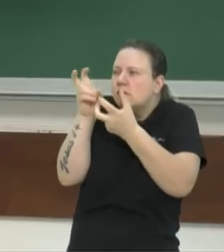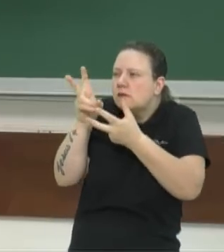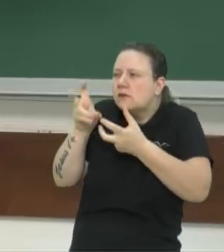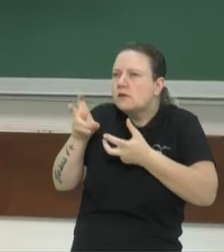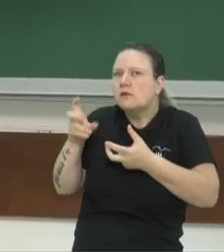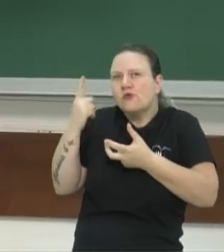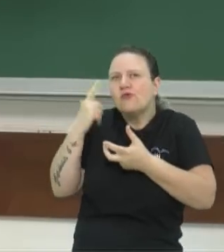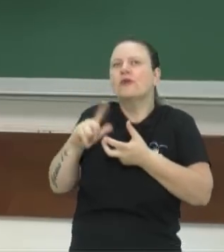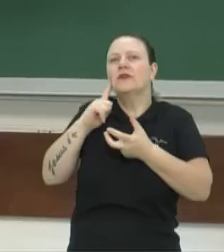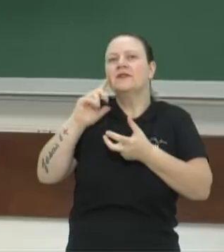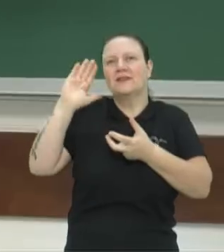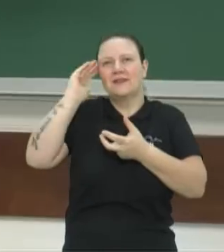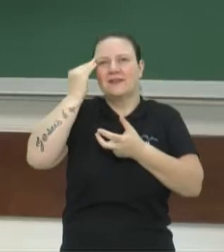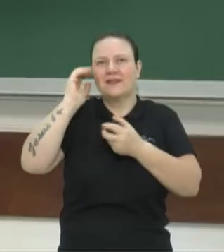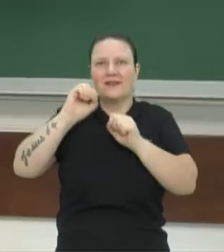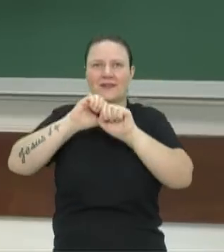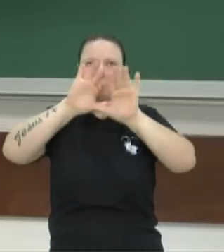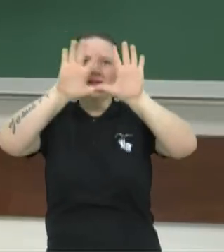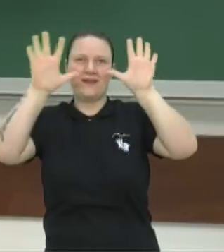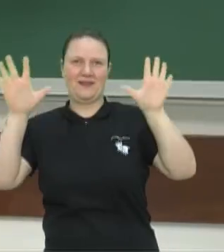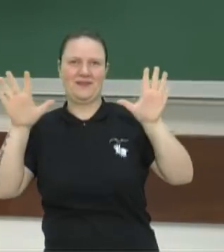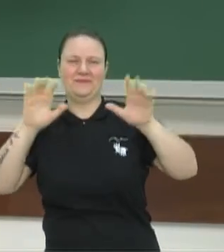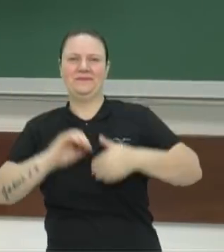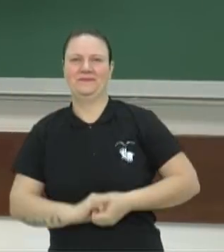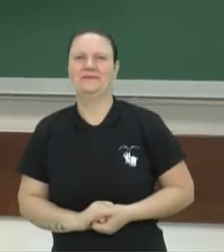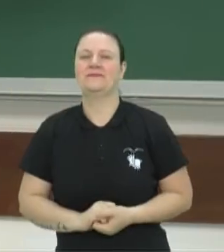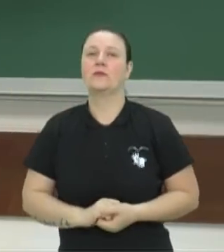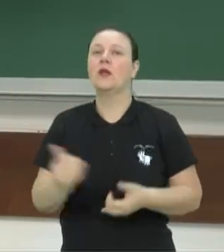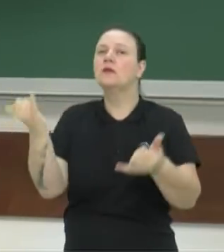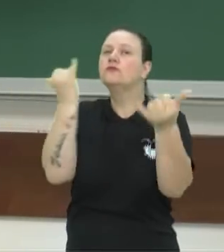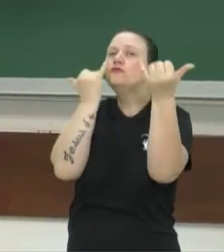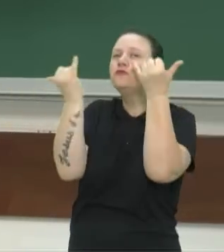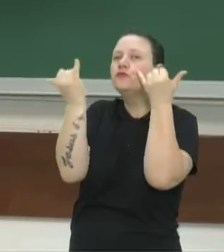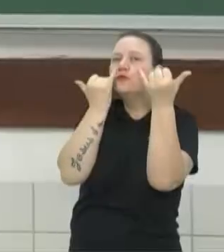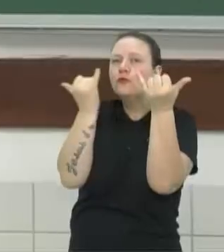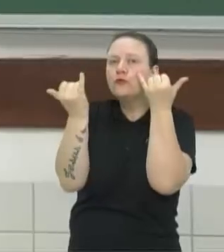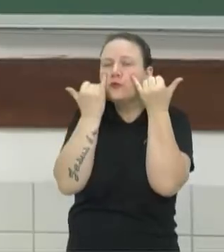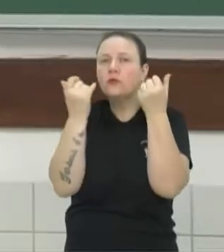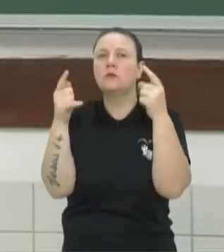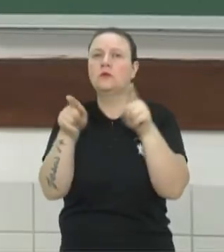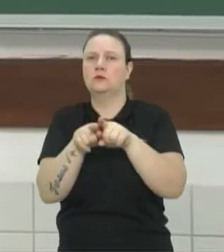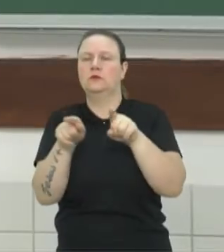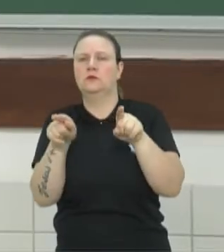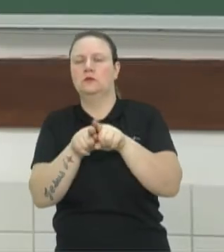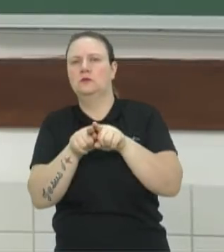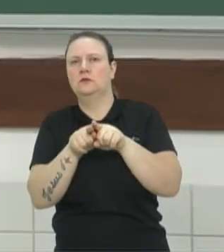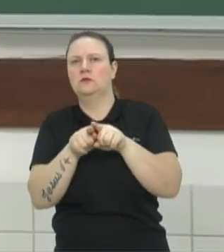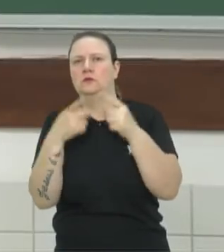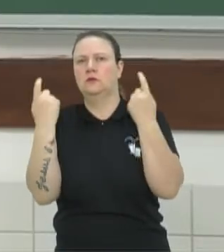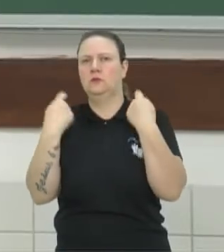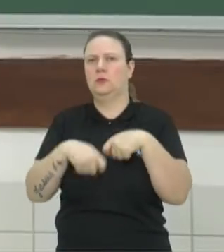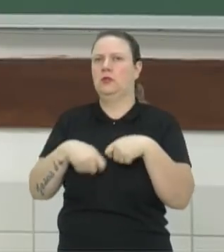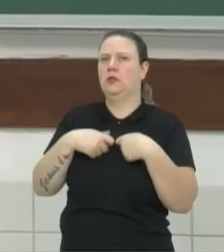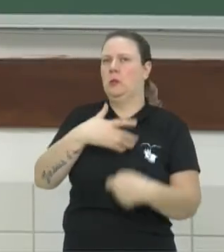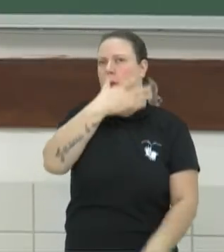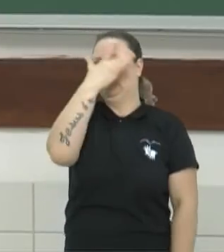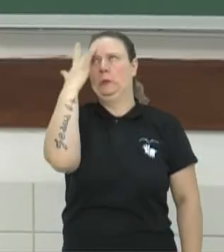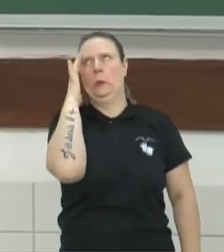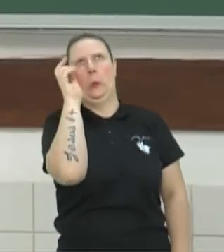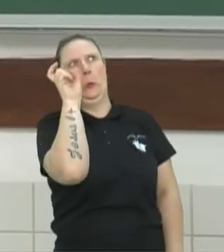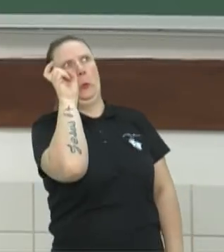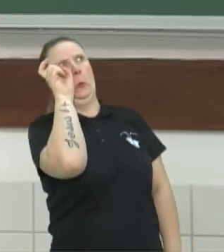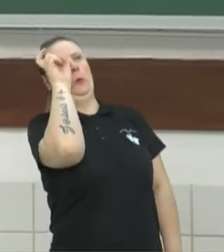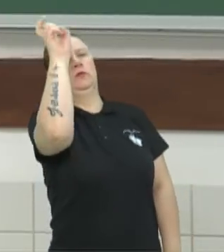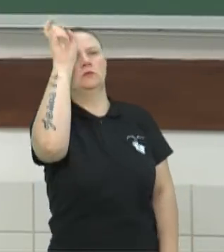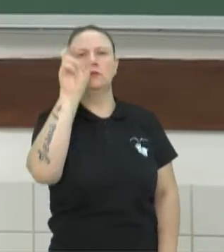conseguimos recuperar isso, tá? Então, essas informações implícitas, você não precisa ser um grande leitor para